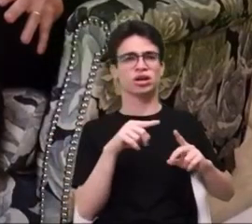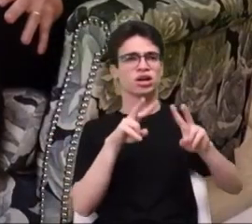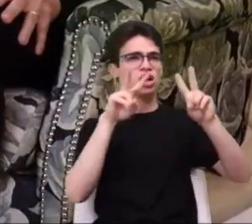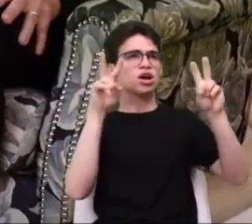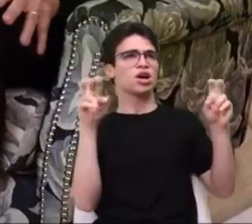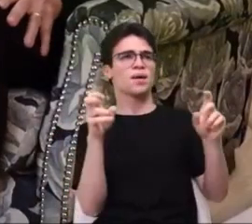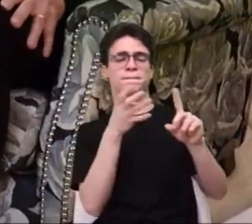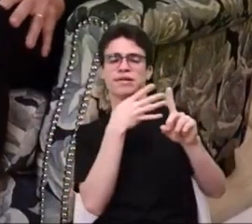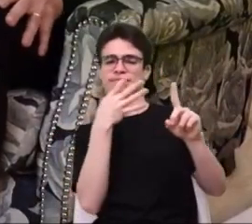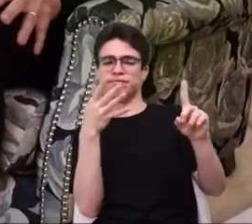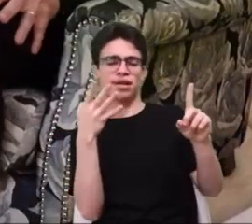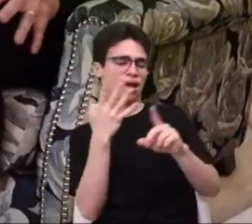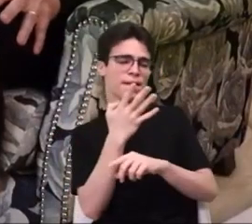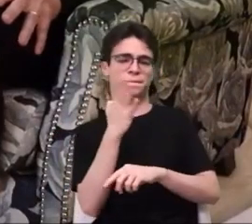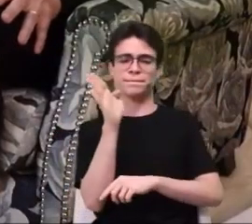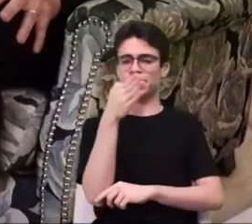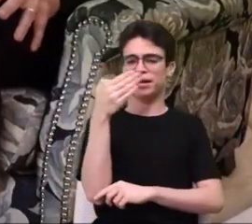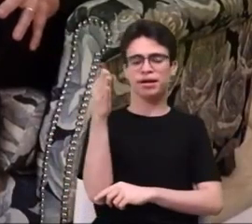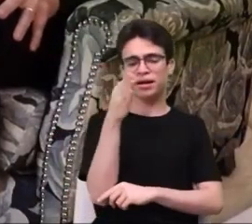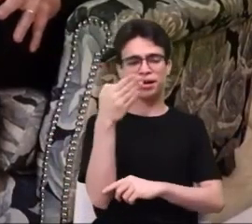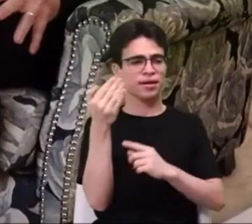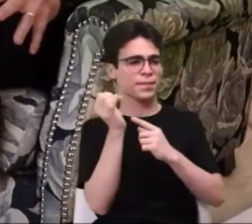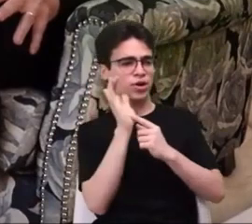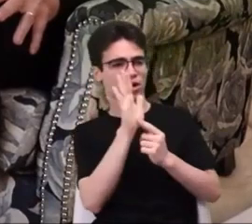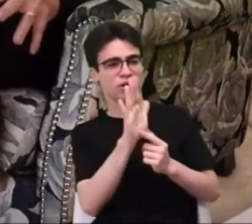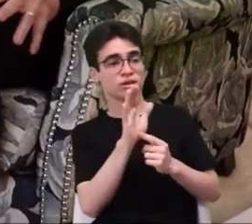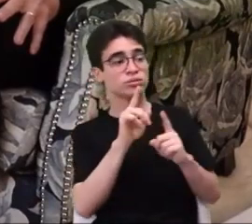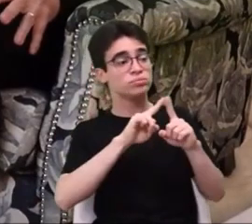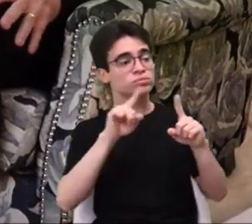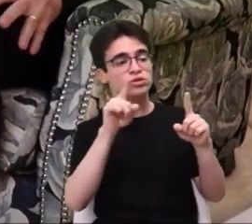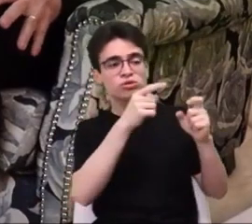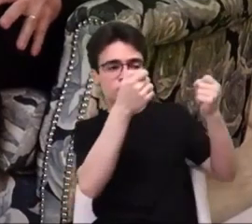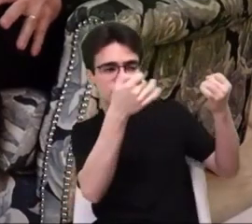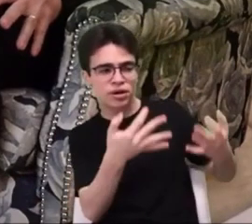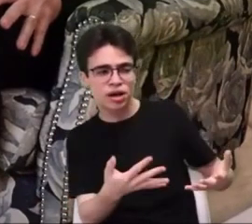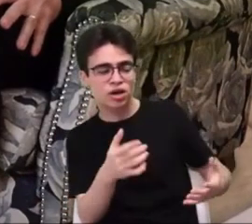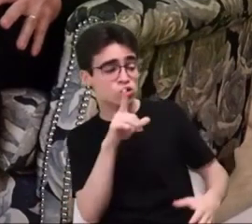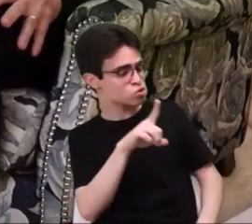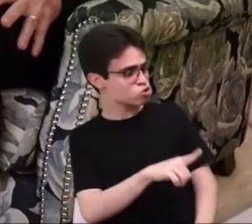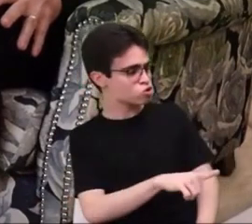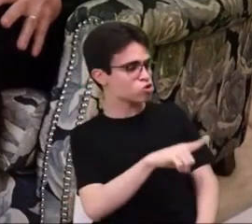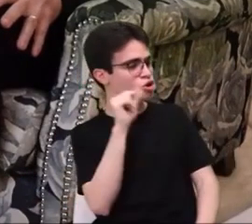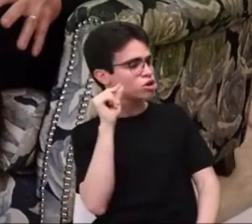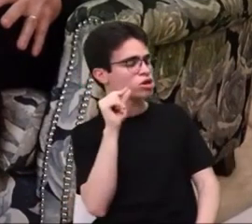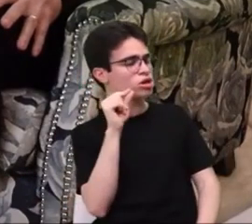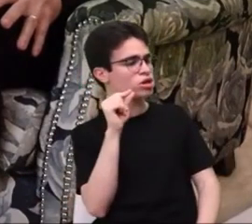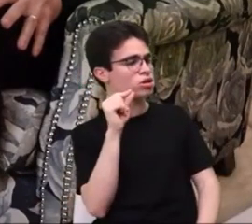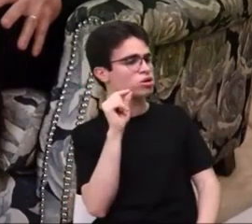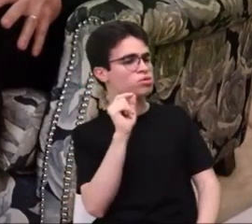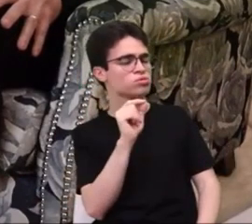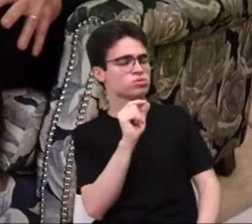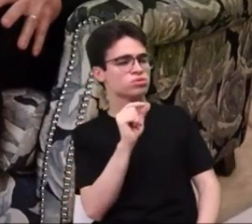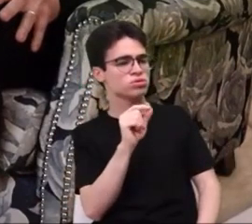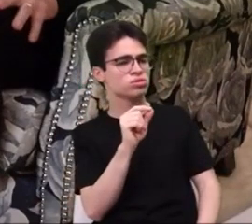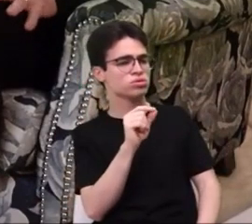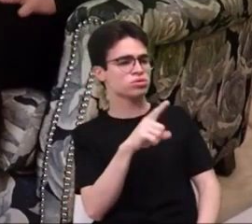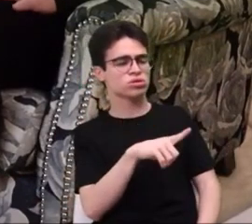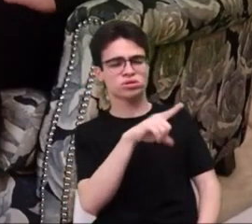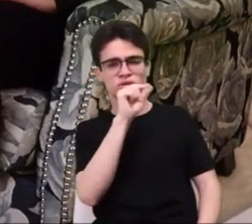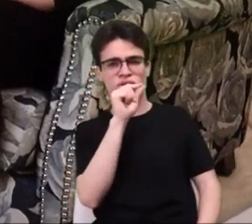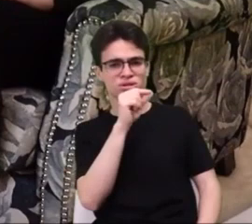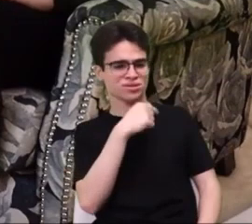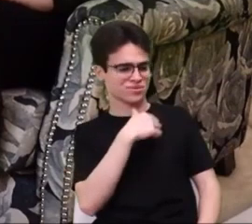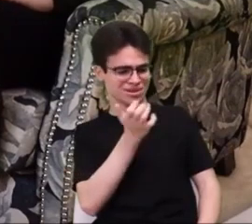bandeiras levantadas. Mas pelo que você está falando, quando você decidiu escolher, não é, não